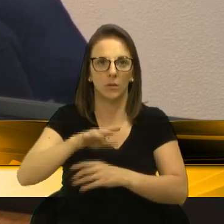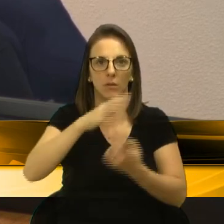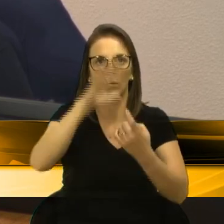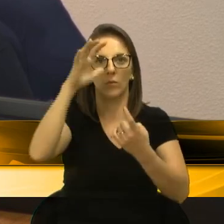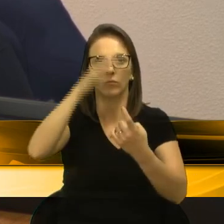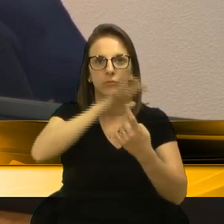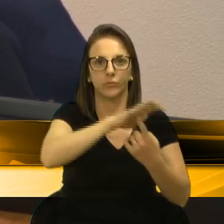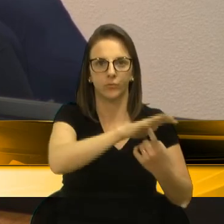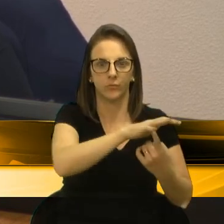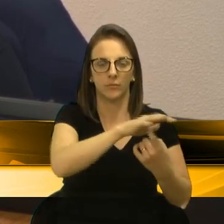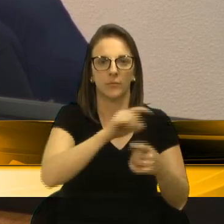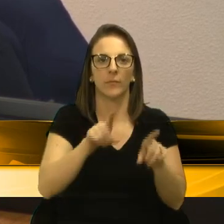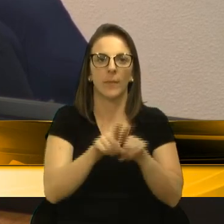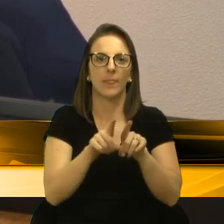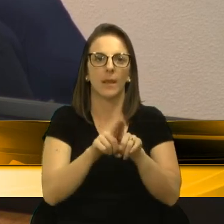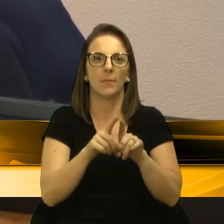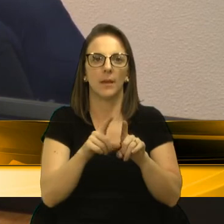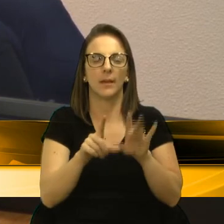pelo Decreto